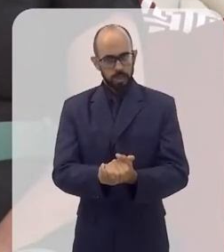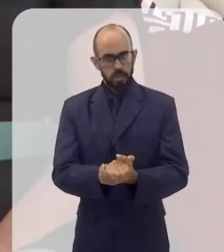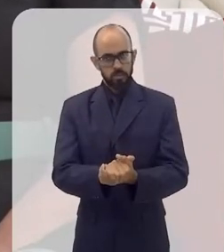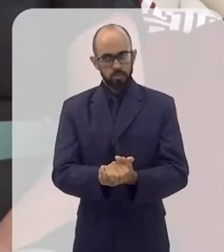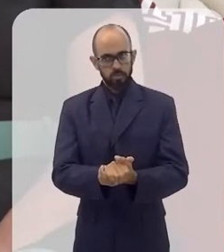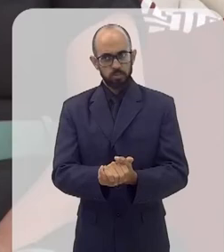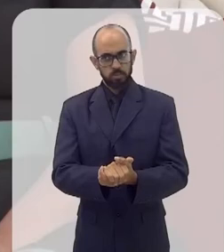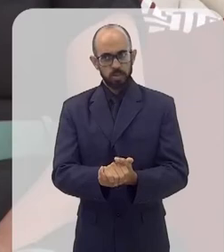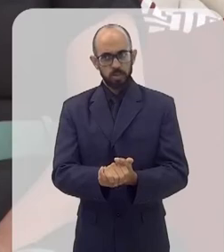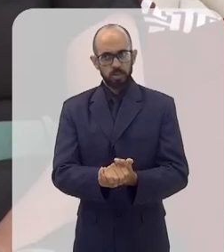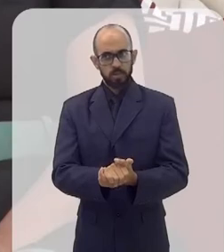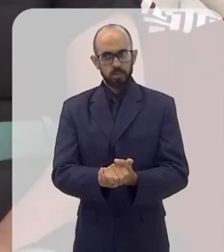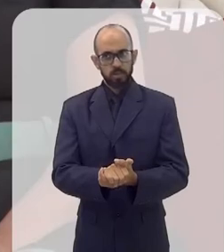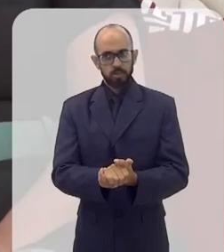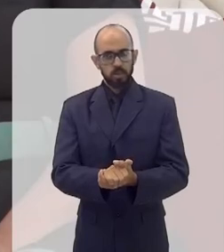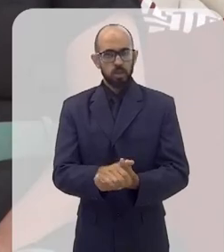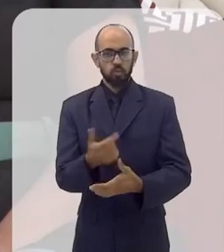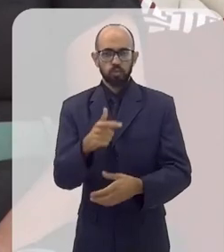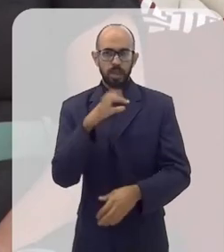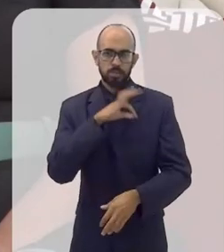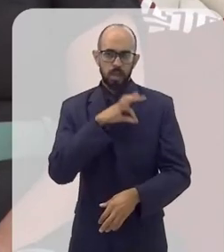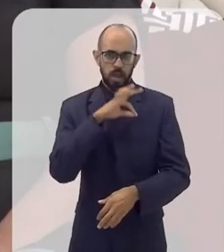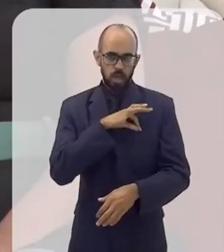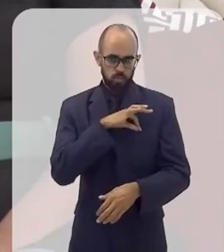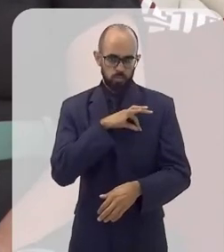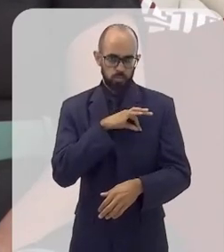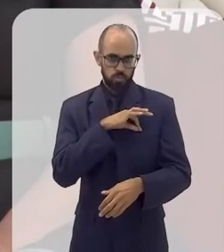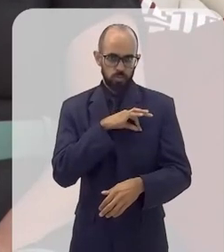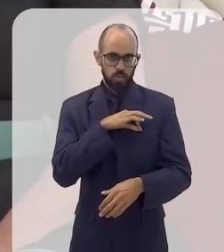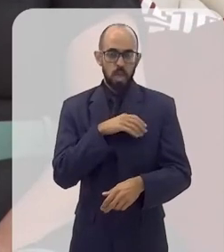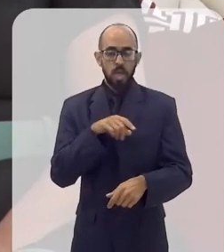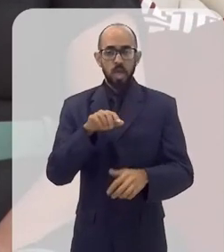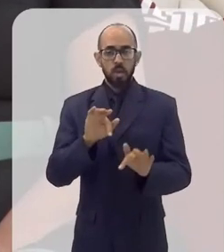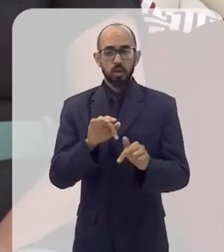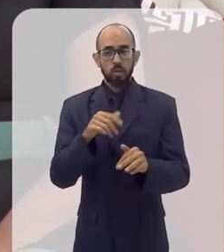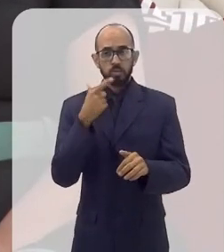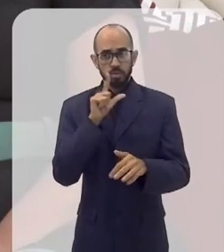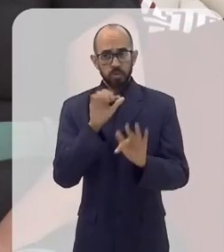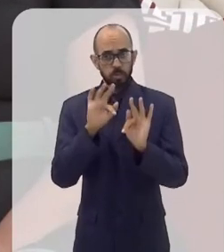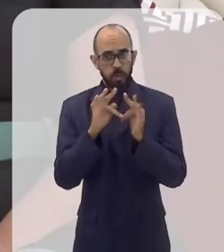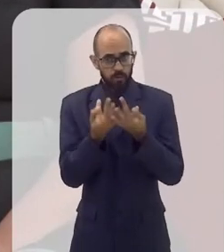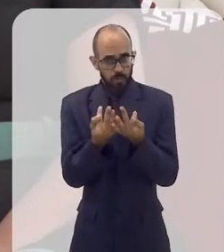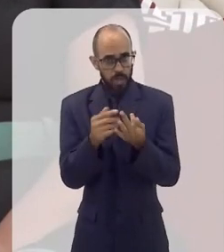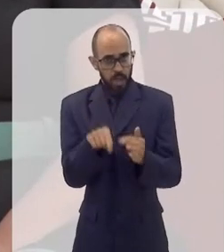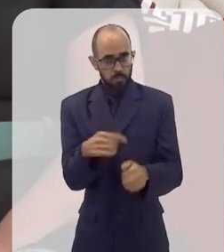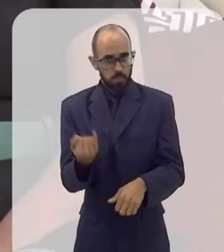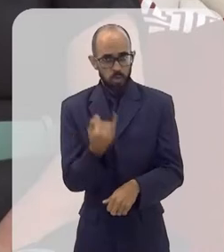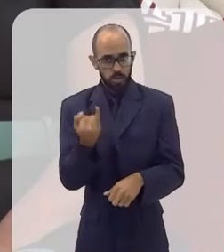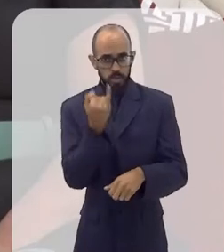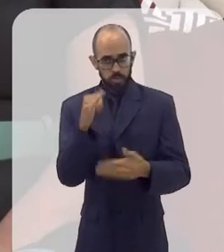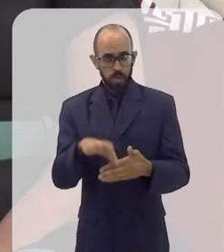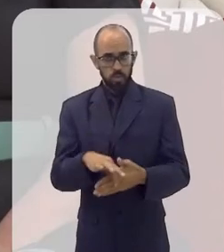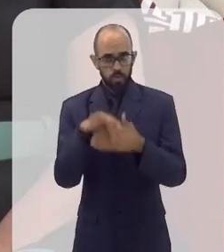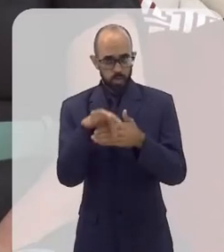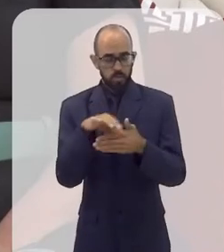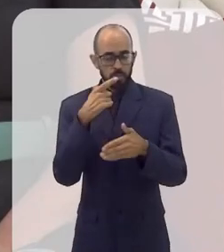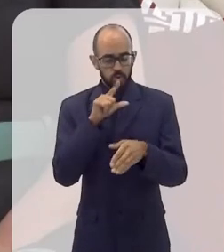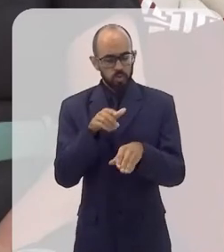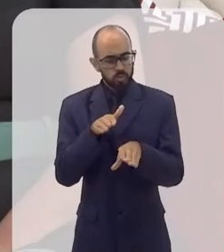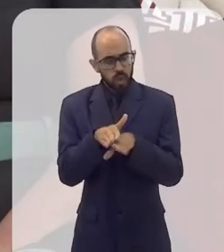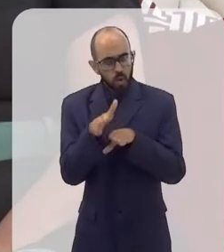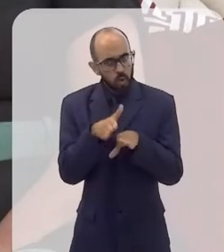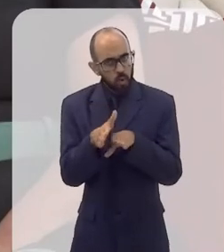seja casado. Perfeito. Então, ter uma família é importante para um líder da igreja, para que ele possa